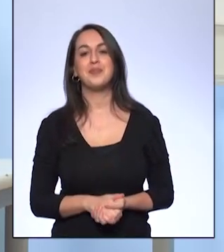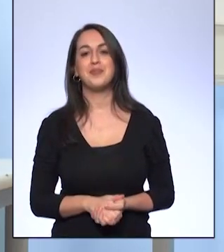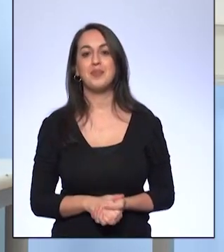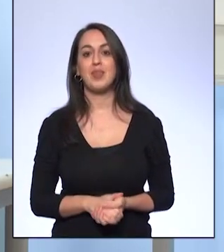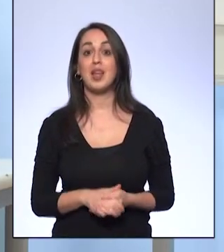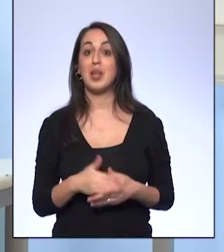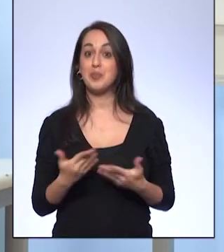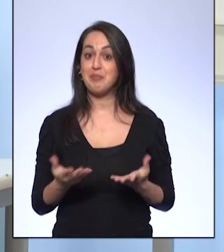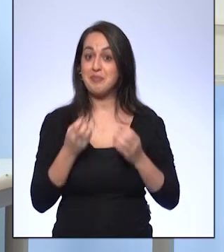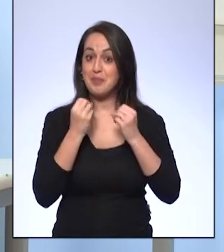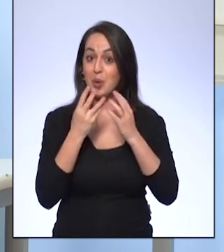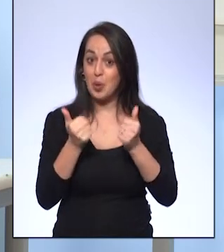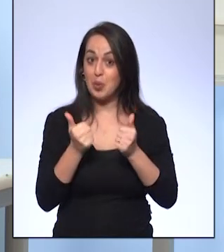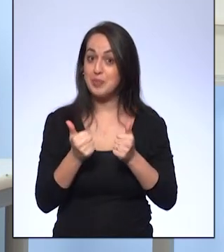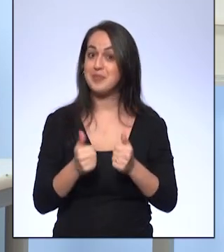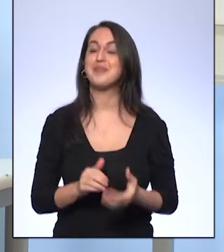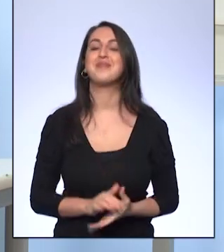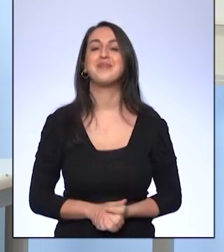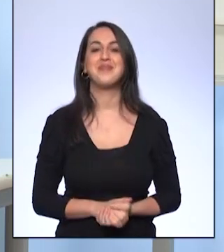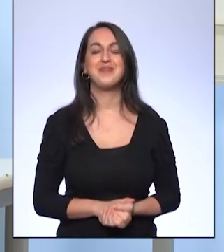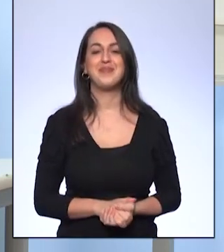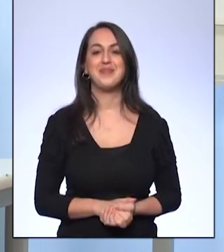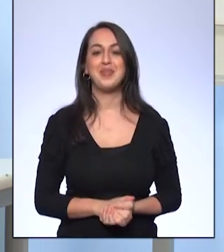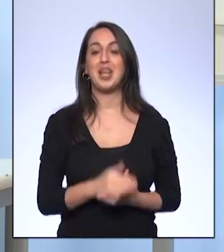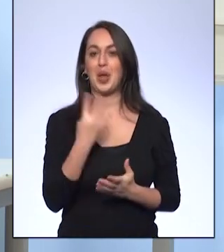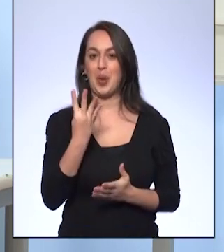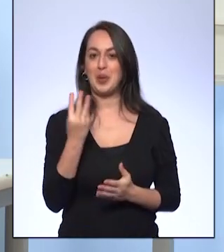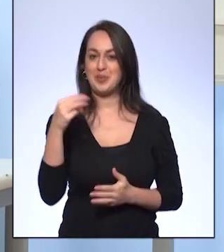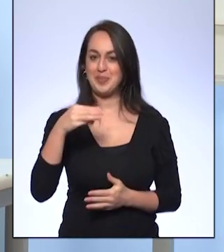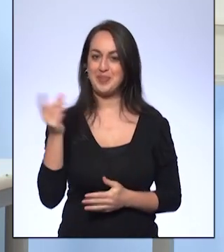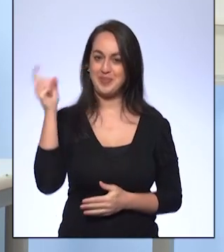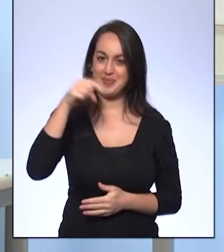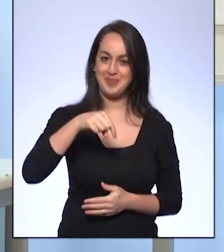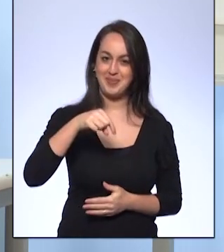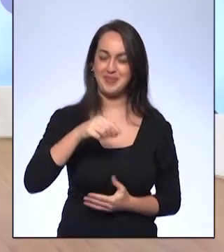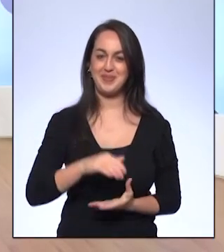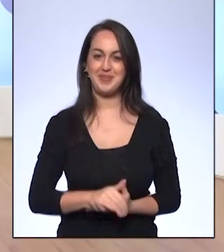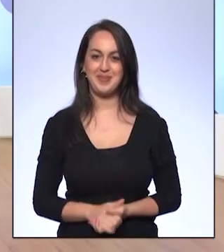da terceira série, capricha. E daqui a 4 minutos a gente volta.